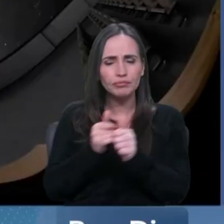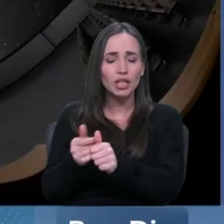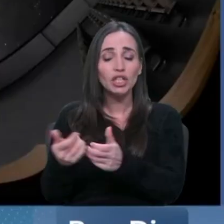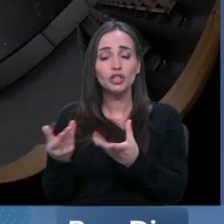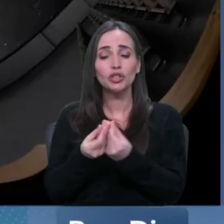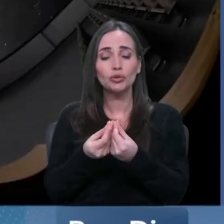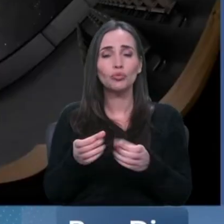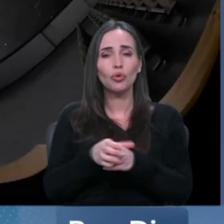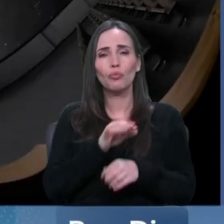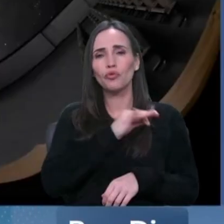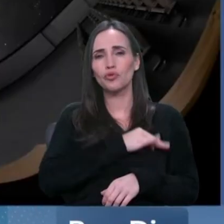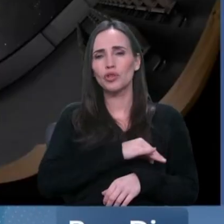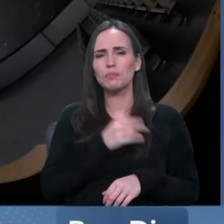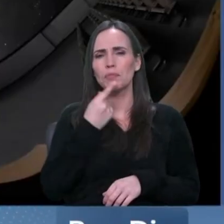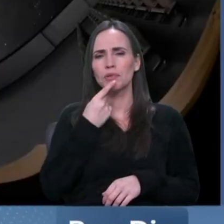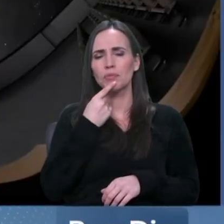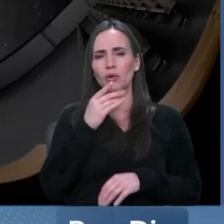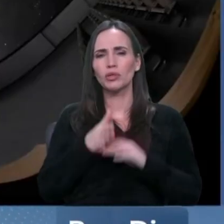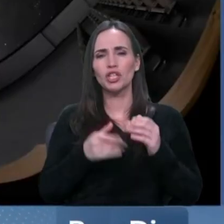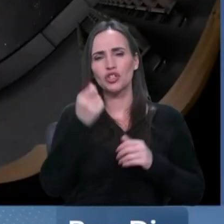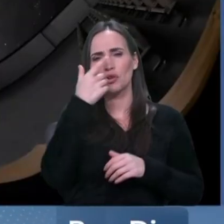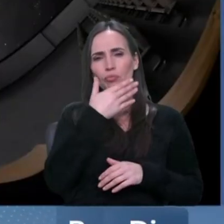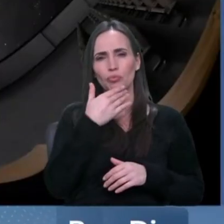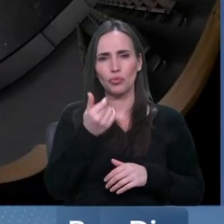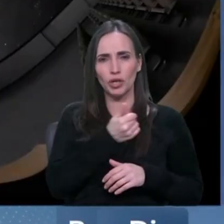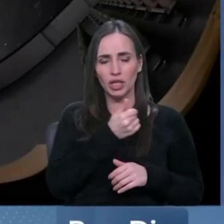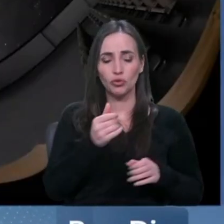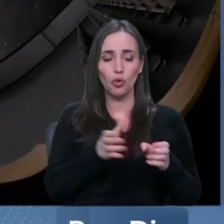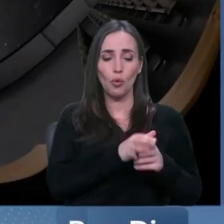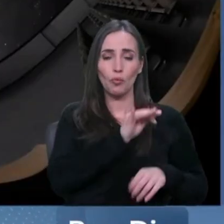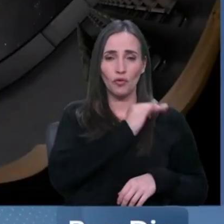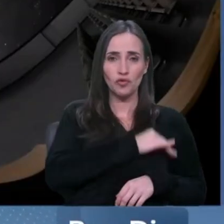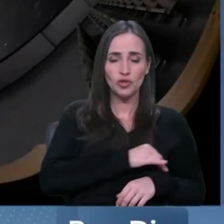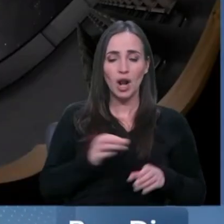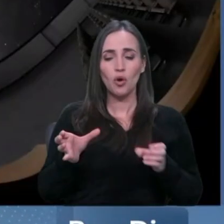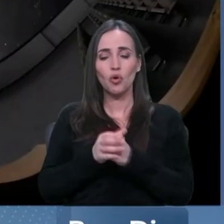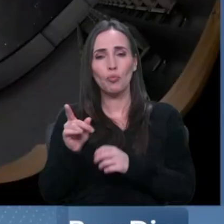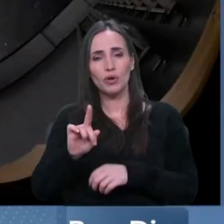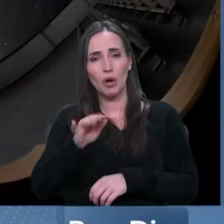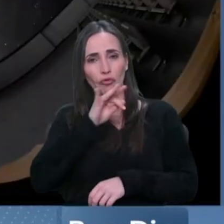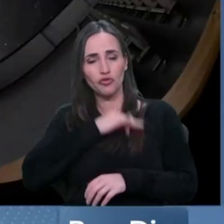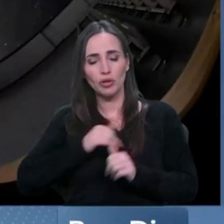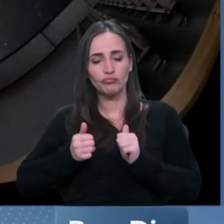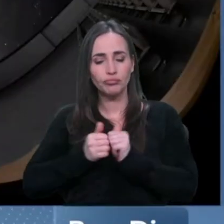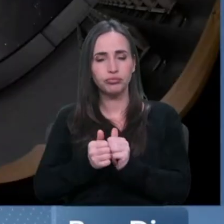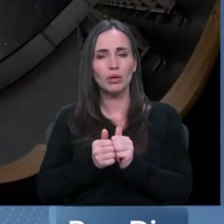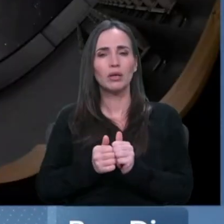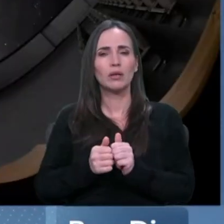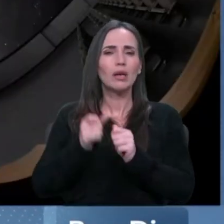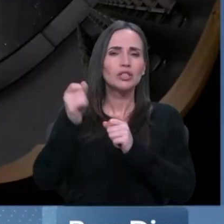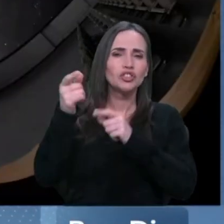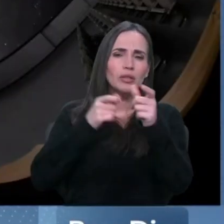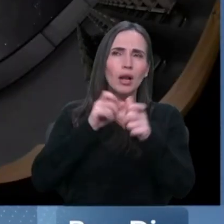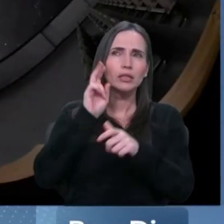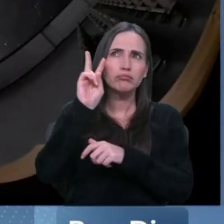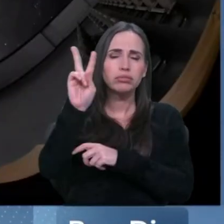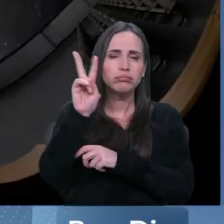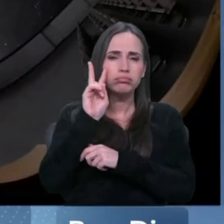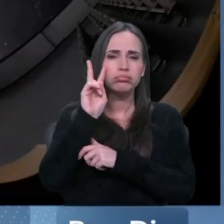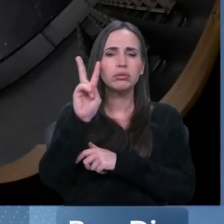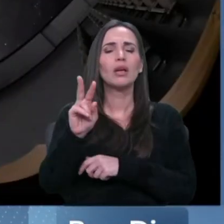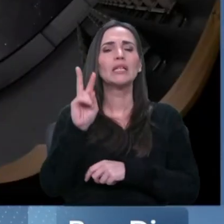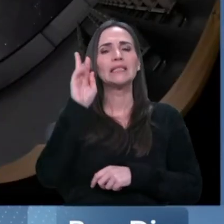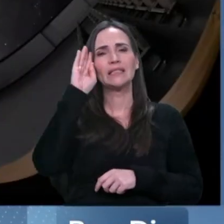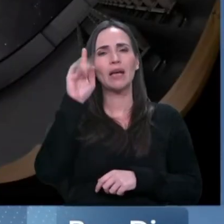disso. Mostra a interação muito preciosa entre amadores e profissionais no campo da astronomia. E então nós sabemos que esta estrela é uma estrela